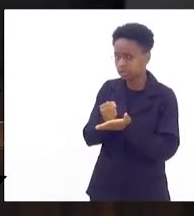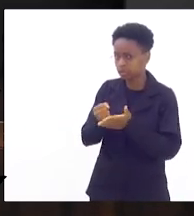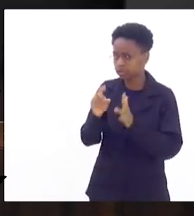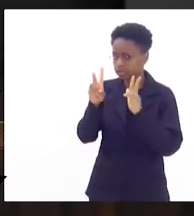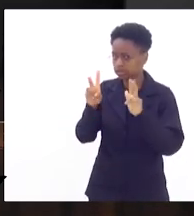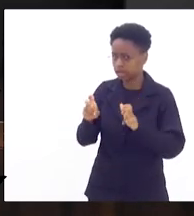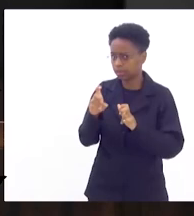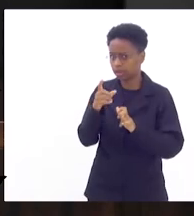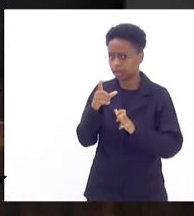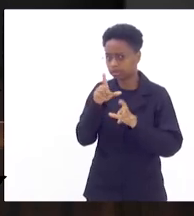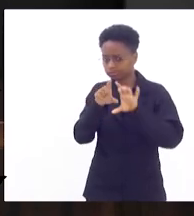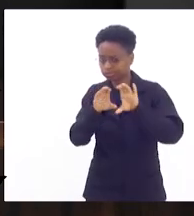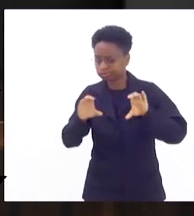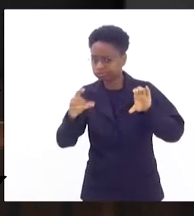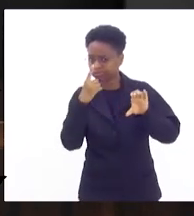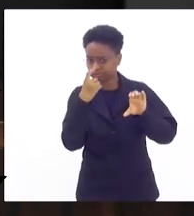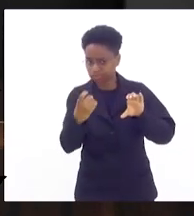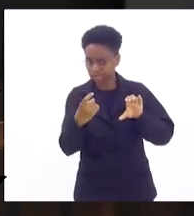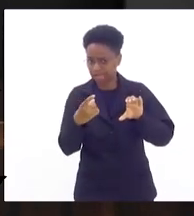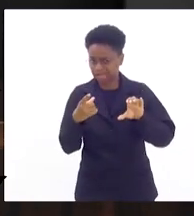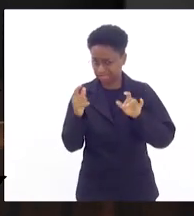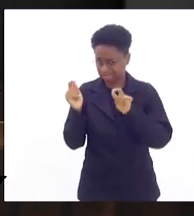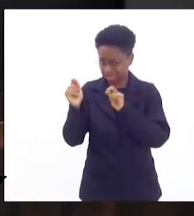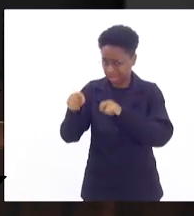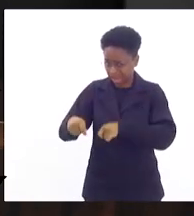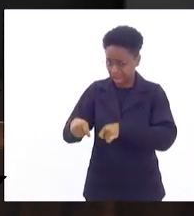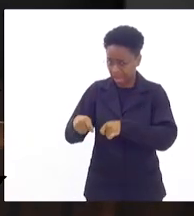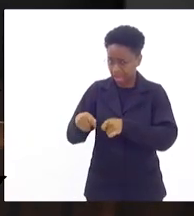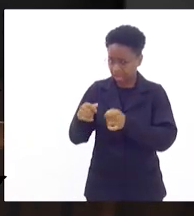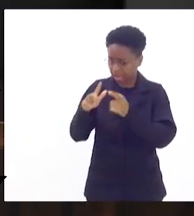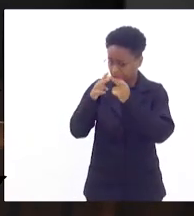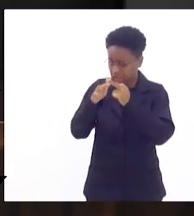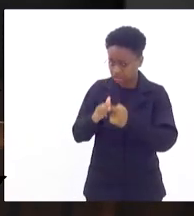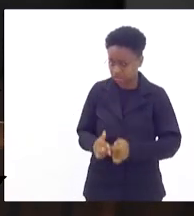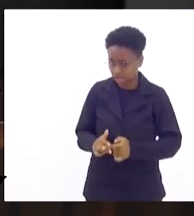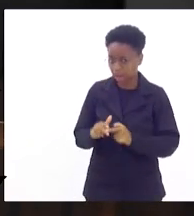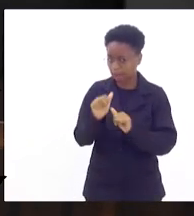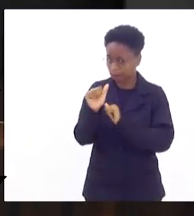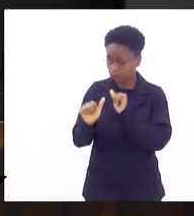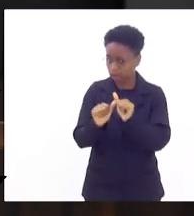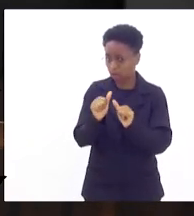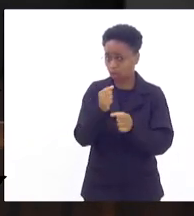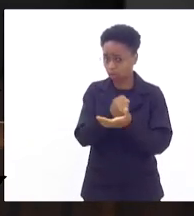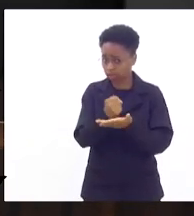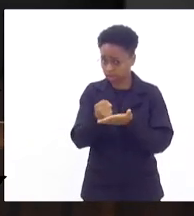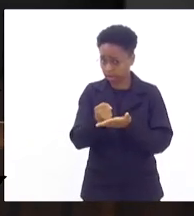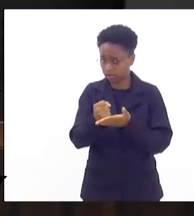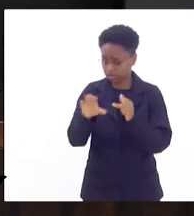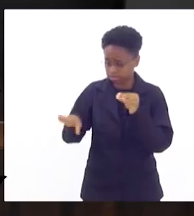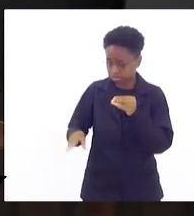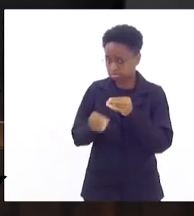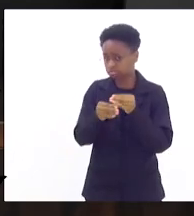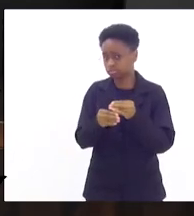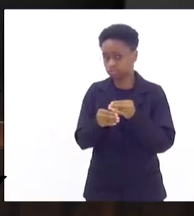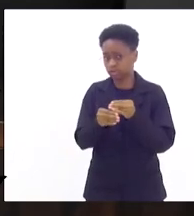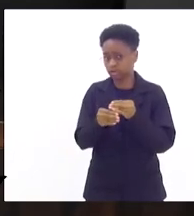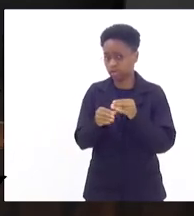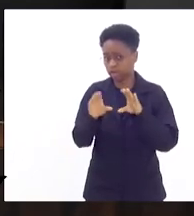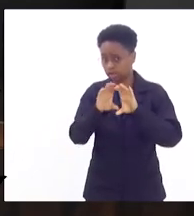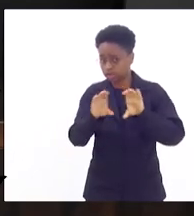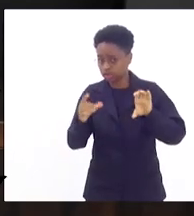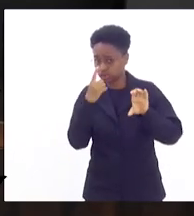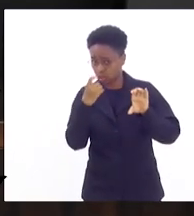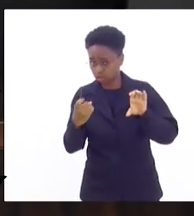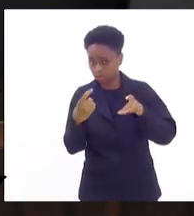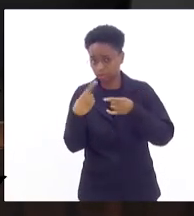saneamento. Existe a possibilidade de editar o contrato e incluir o esgoto? Sim. Para que a população não fique